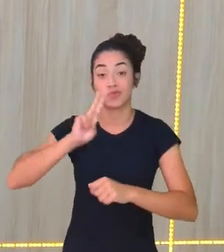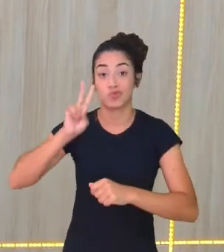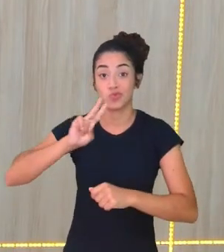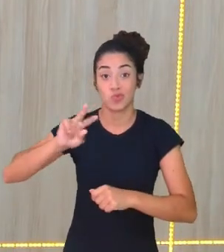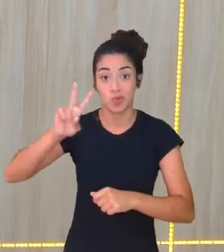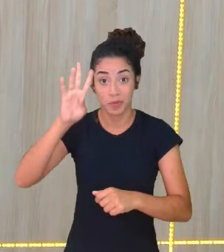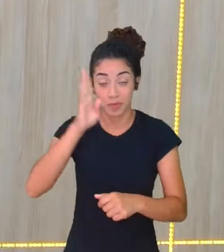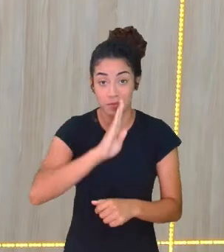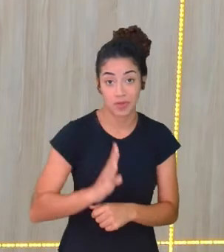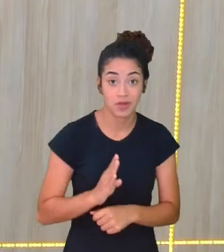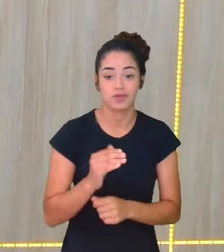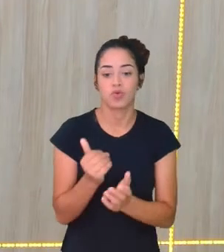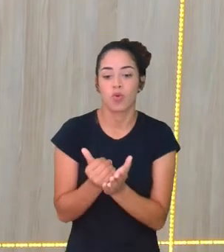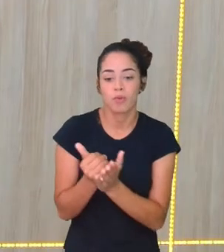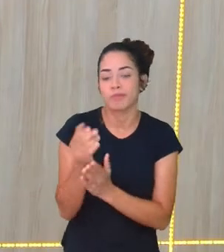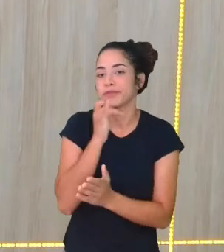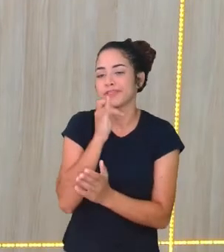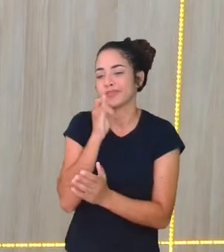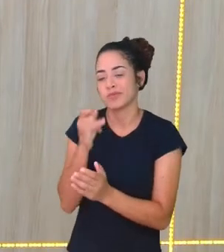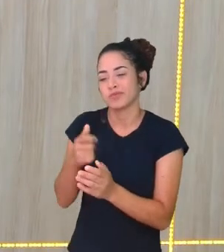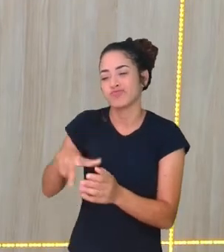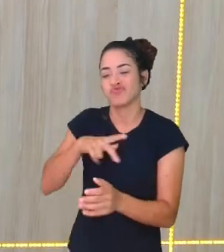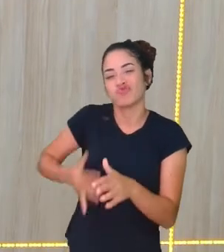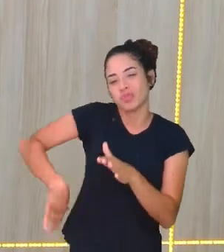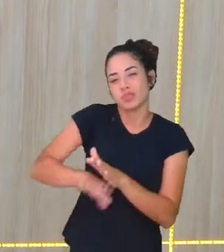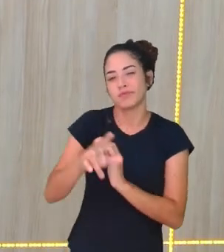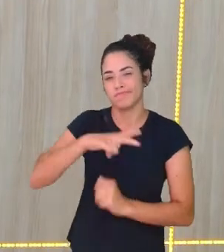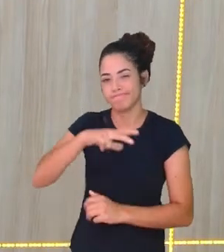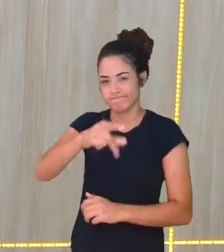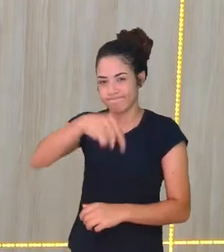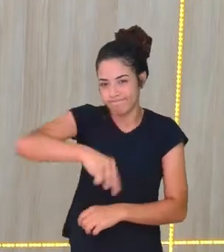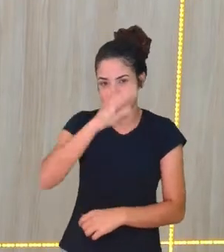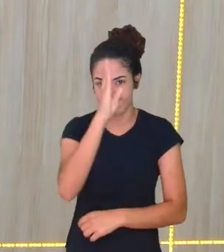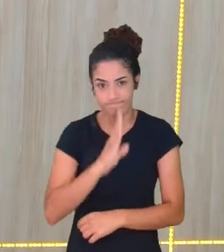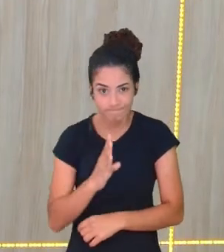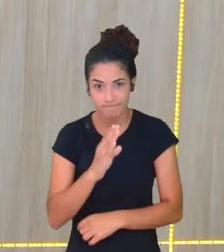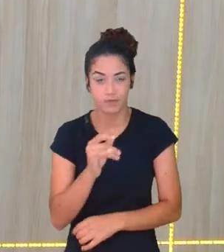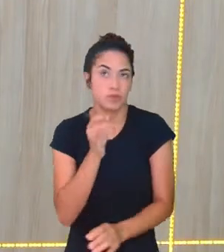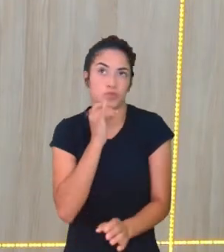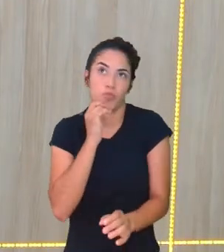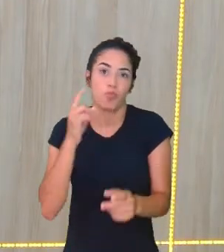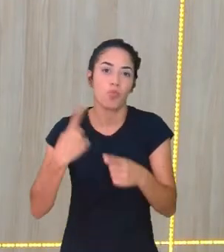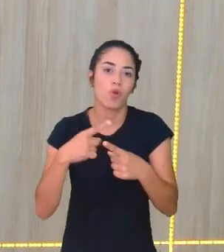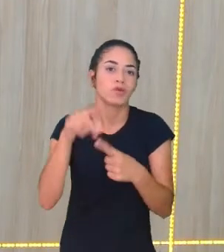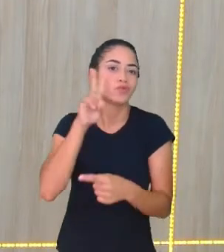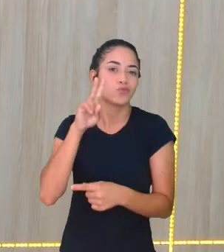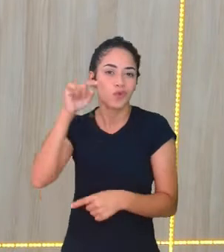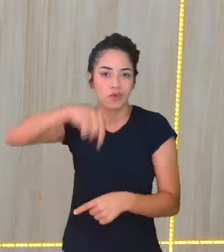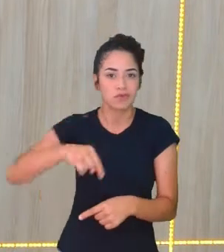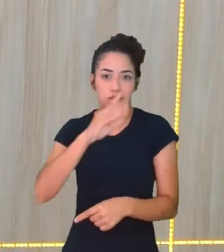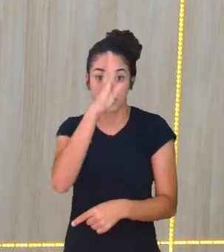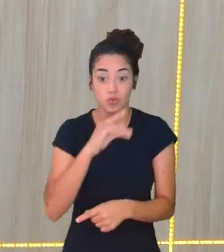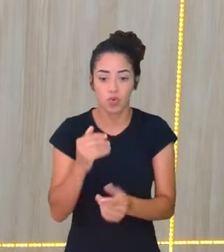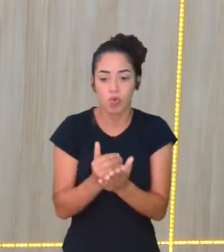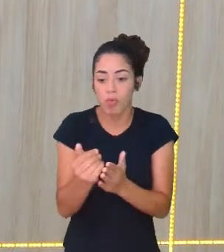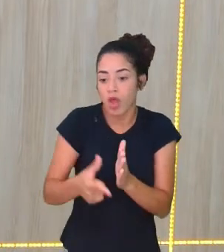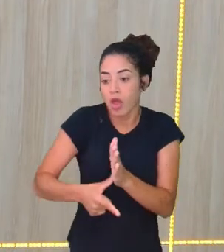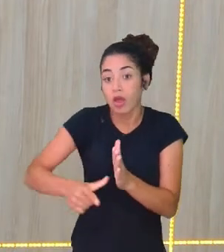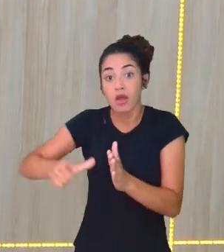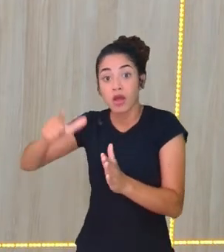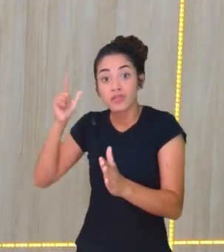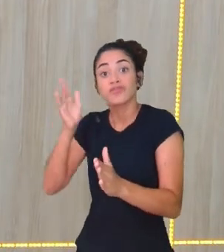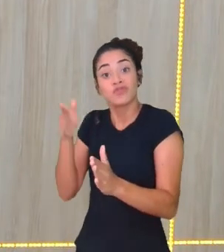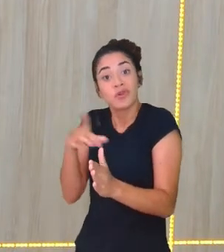contada a partir da chegada dos portugueses né porque a história do Brasil ela começa bem antes né